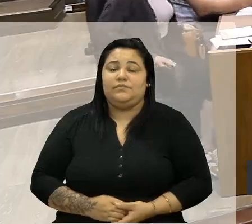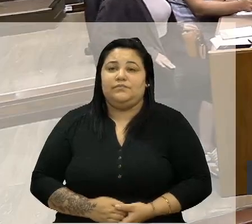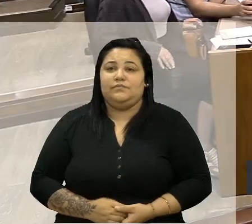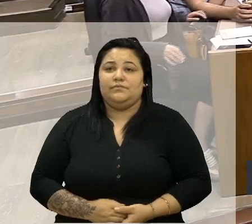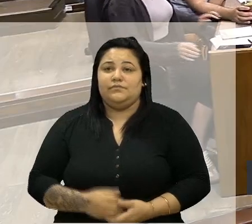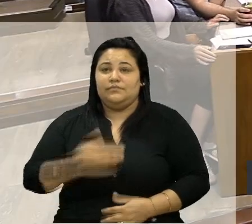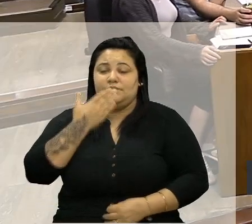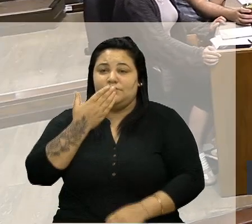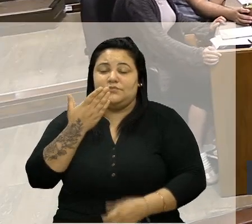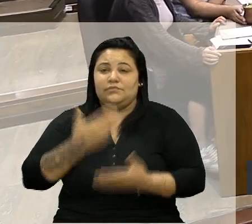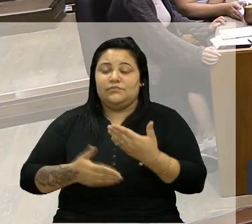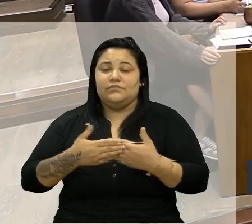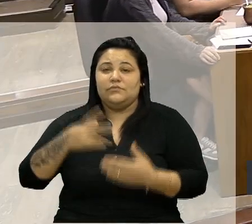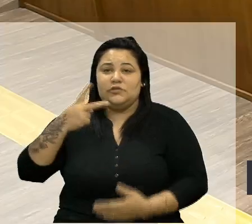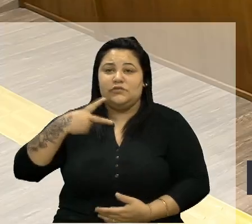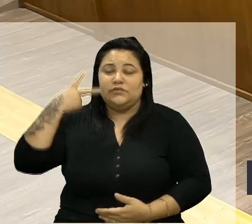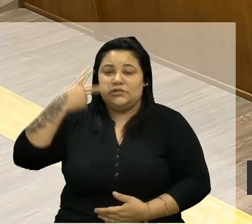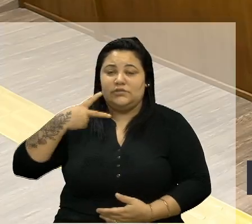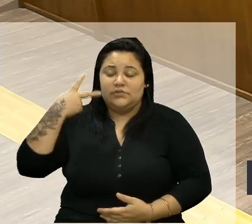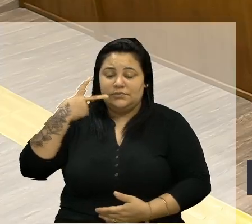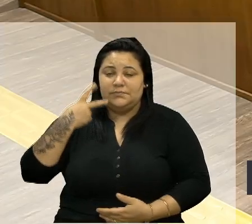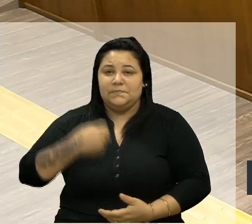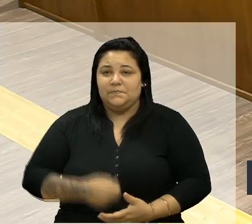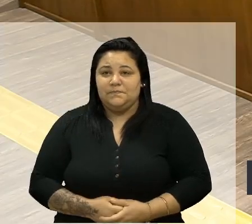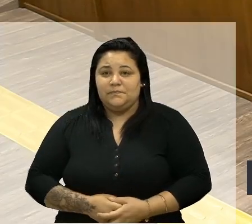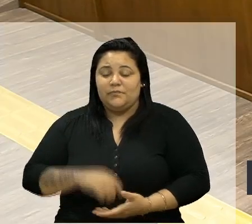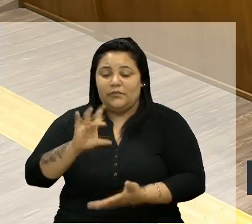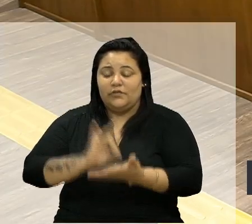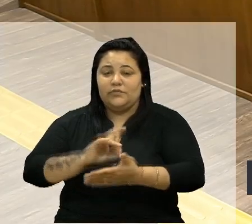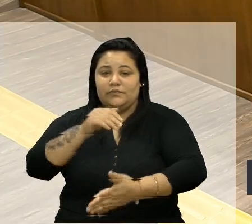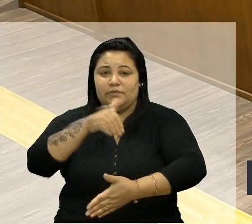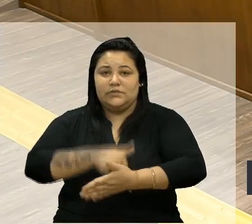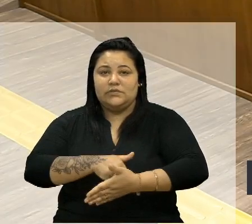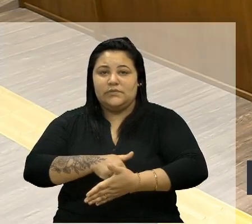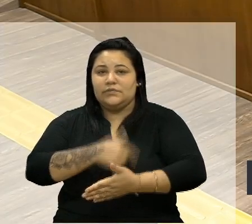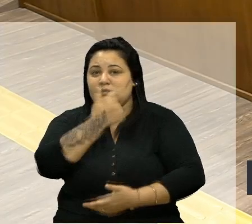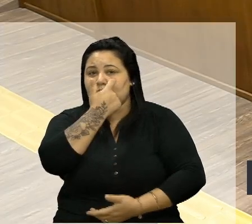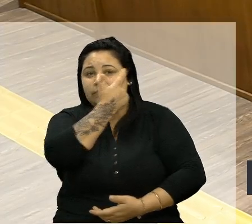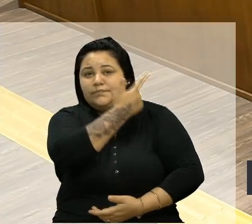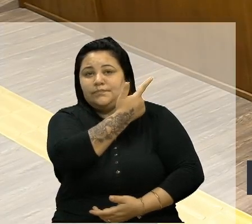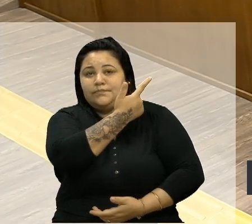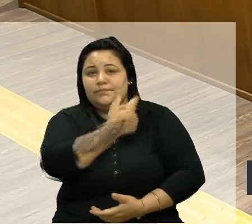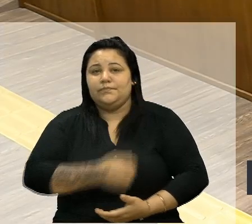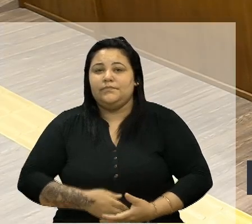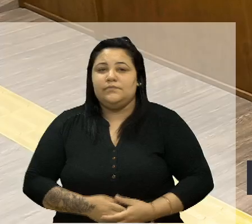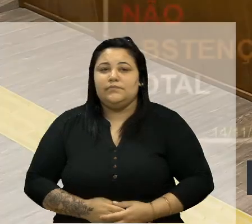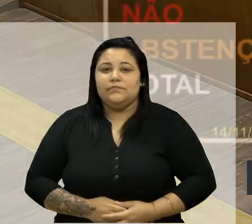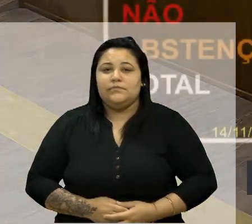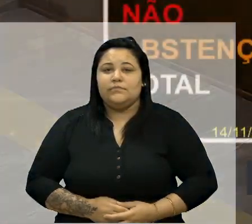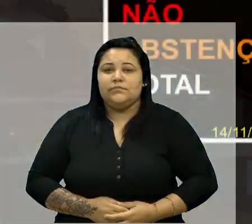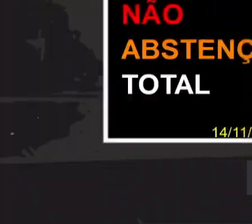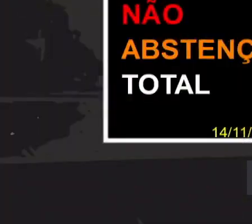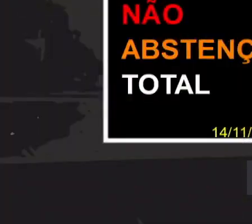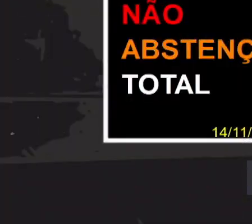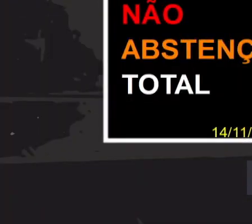Solicito, então, às vereadoras e vereadores que registrem os seus votos.